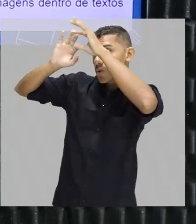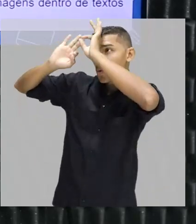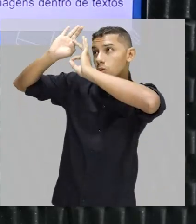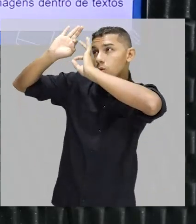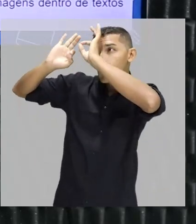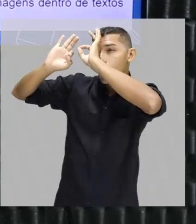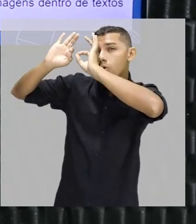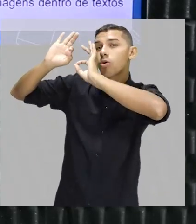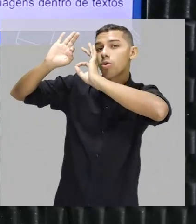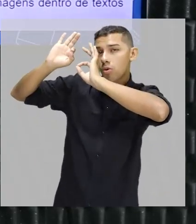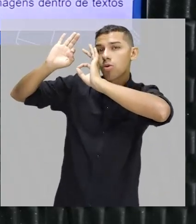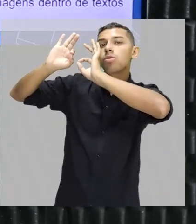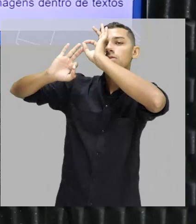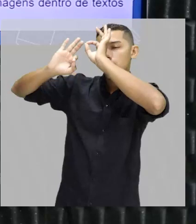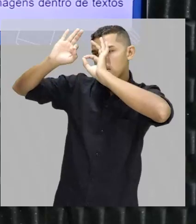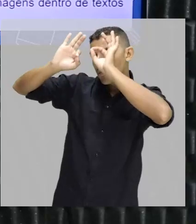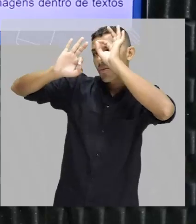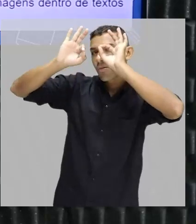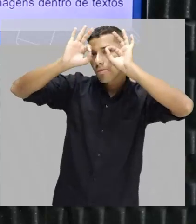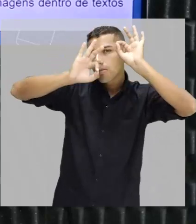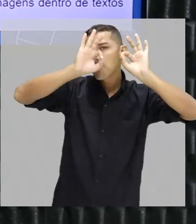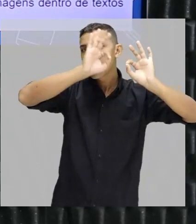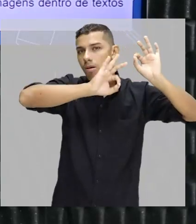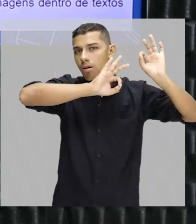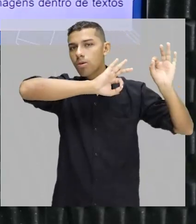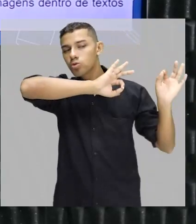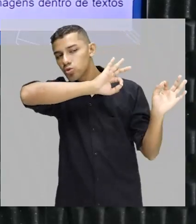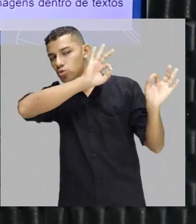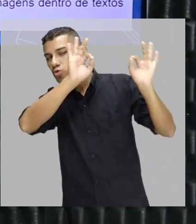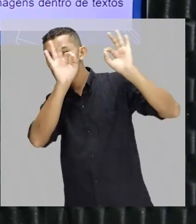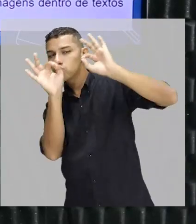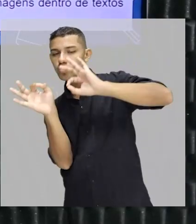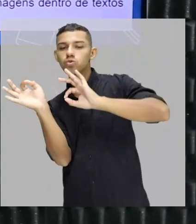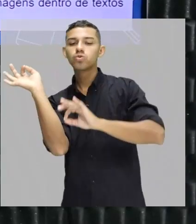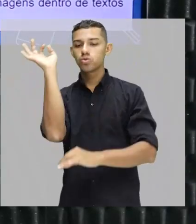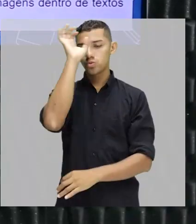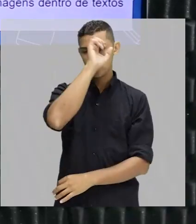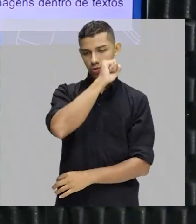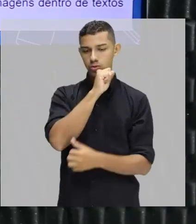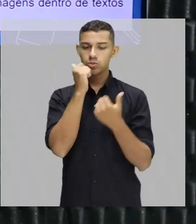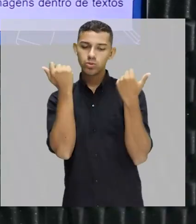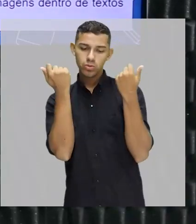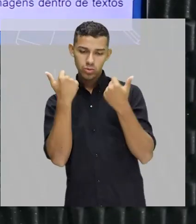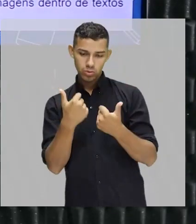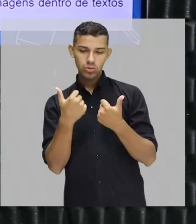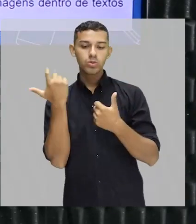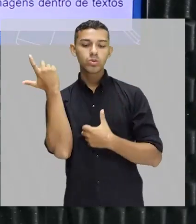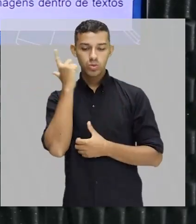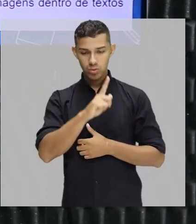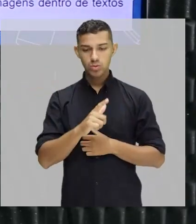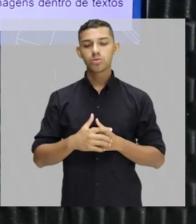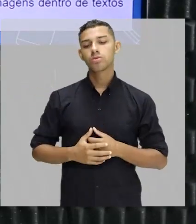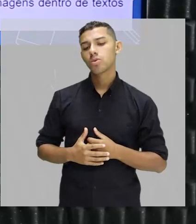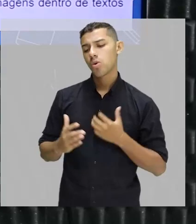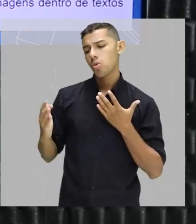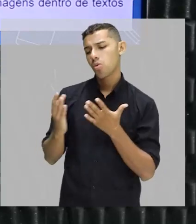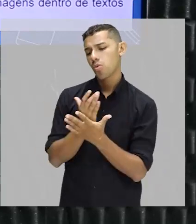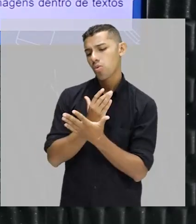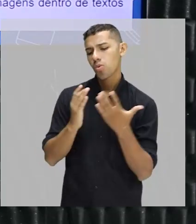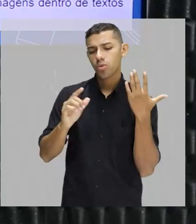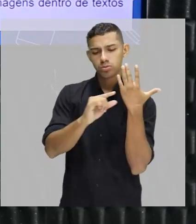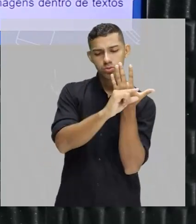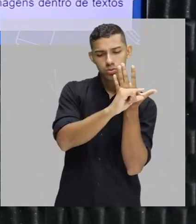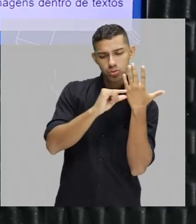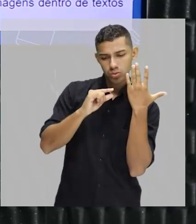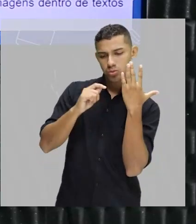mental. À medida que você vai descrevendo, a gente vai construindo essa ideia. Por isso, alguns escritores, eles descrevem de